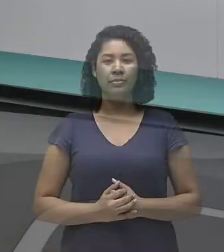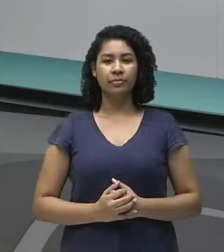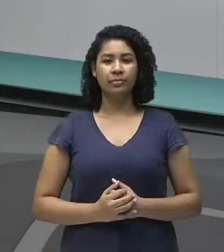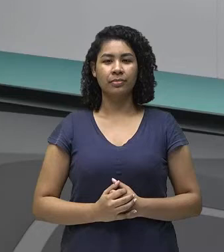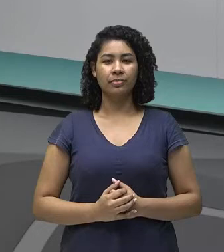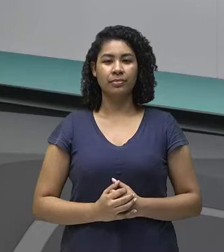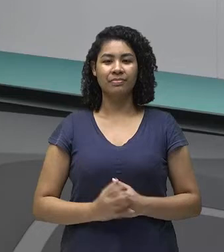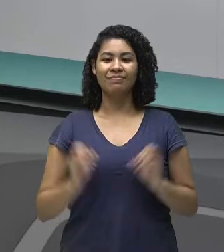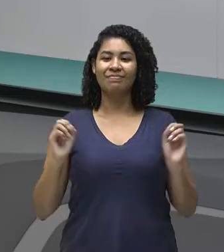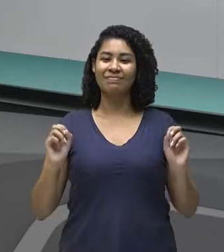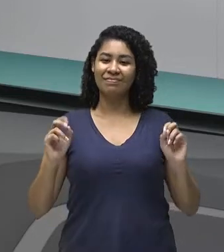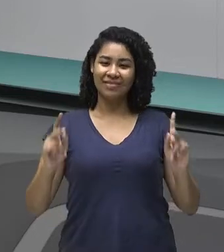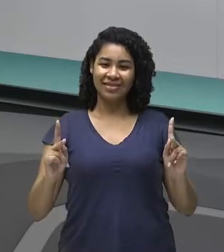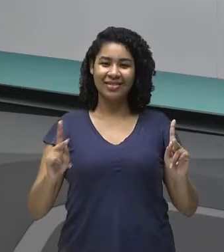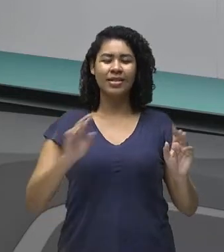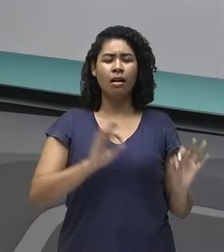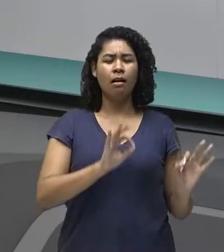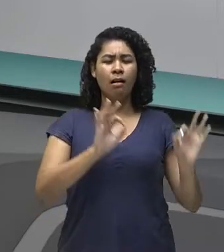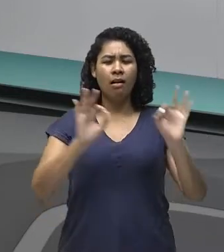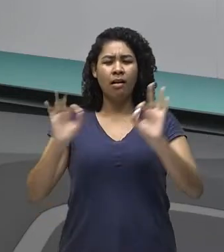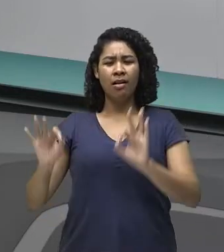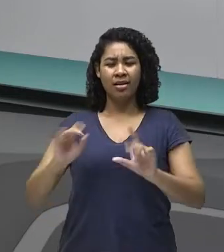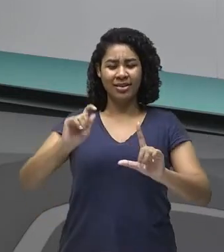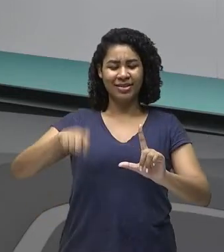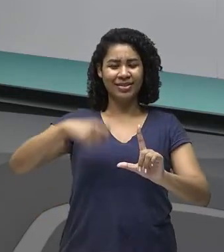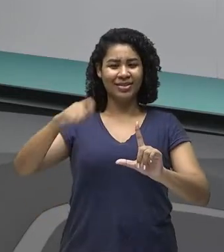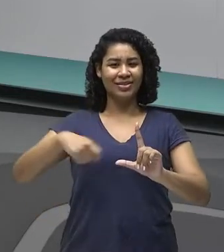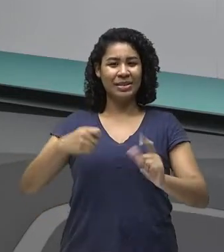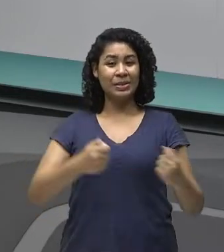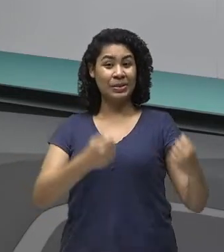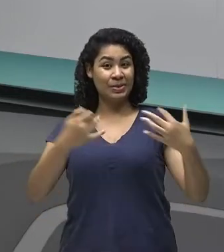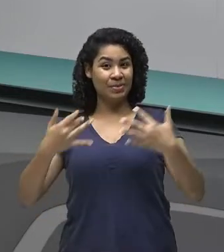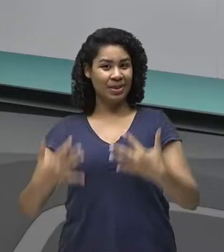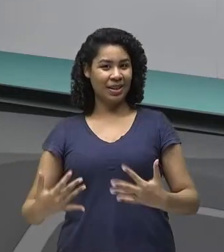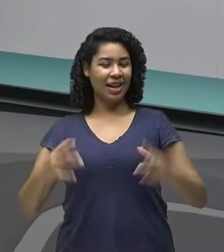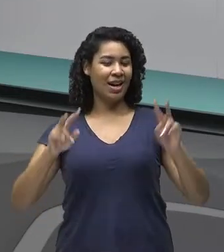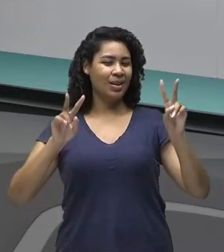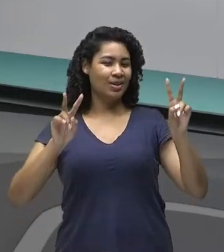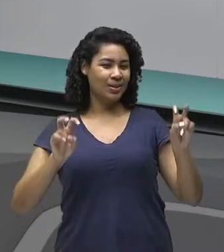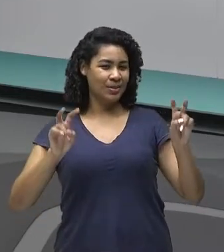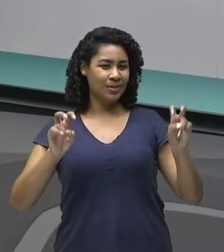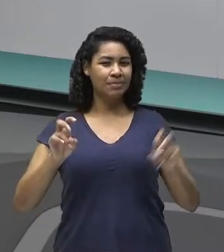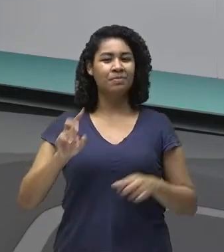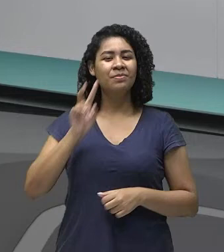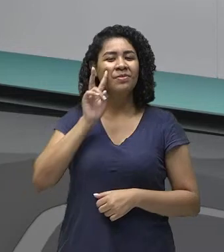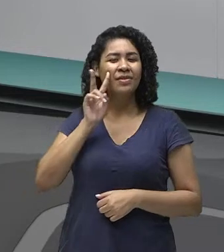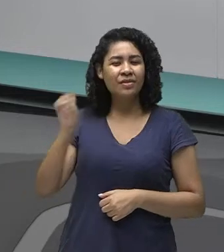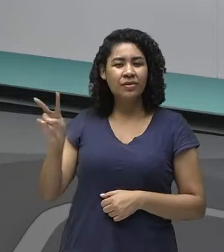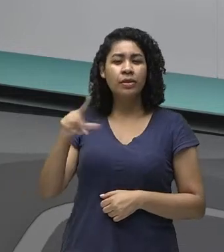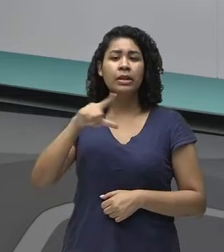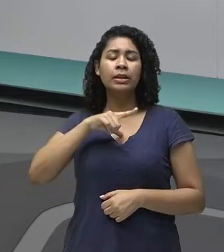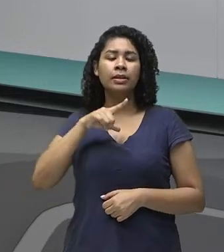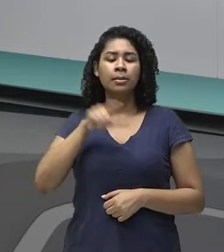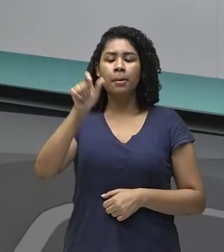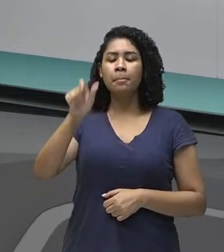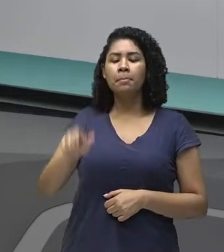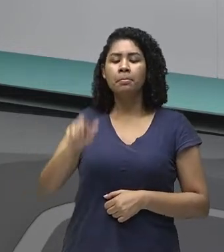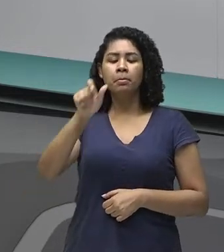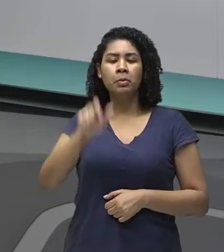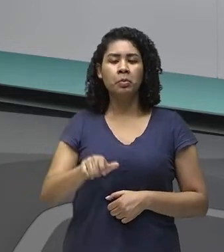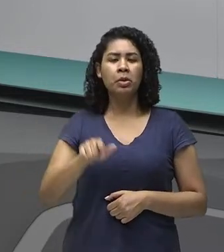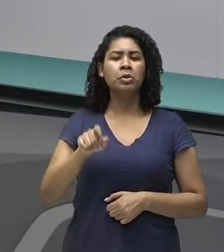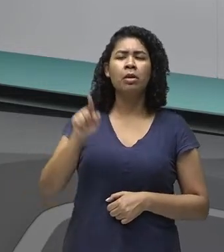Ok, vimos aí um vídeo sobre o assunto. Vocês viram que os personagens, eles estão apontando, estão,